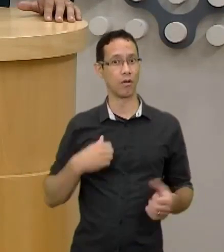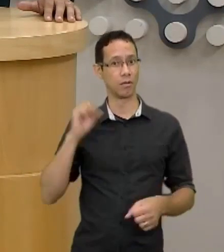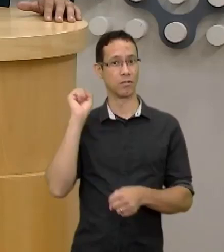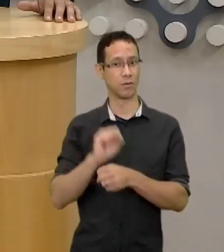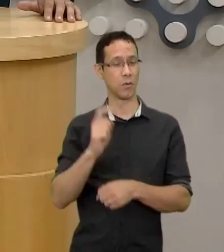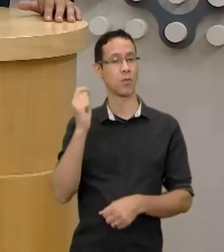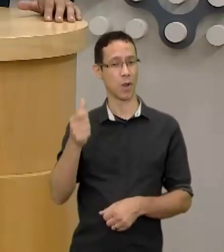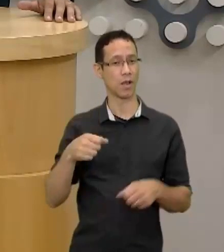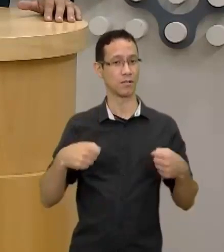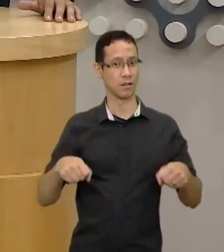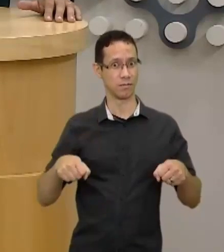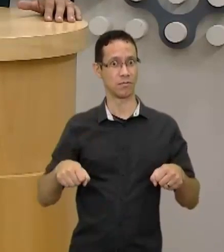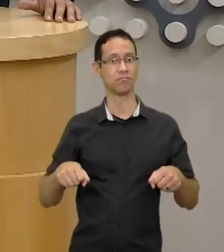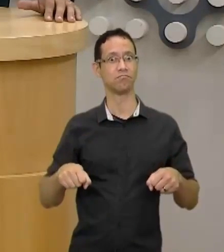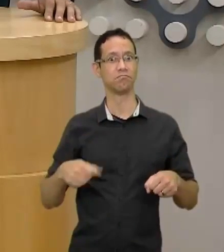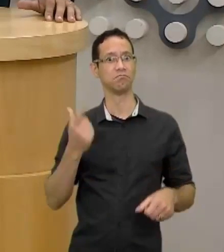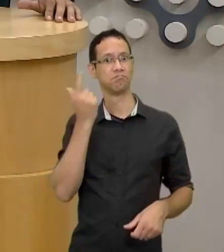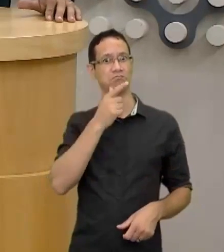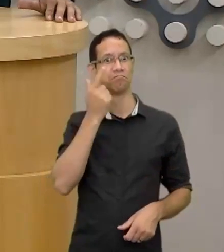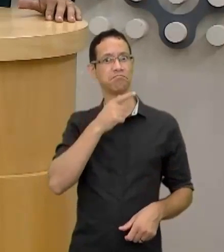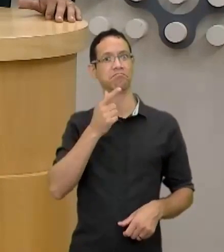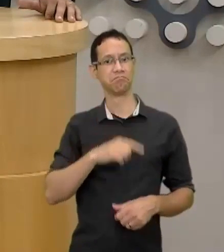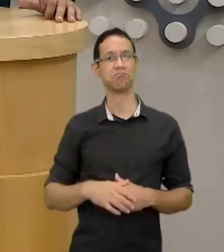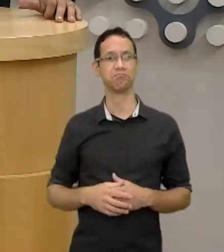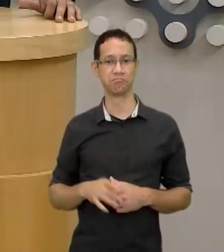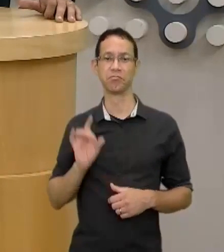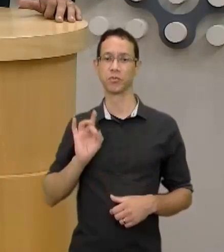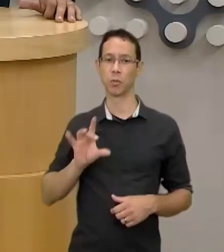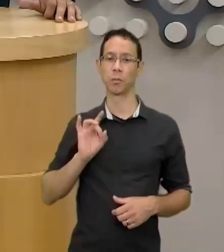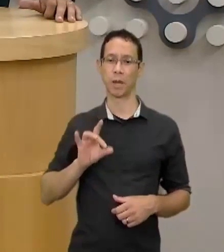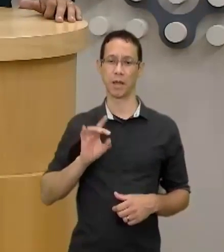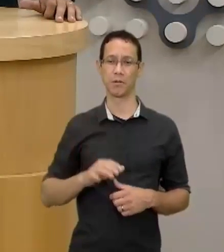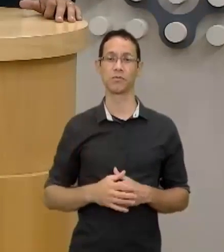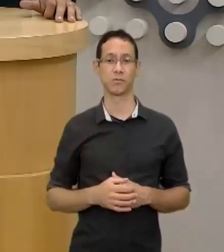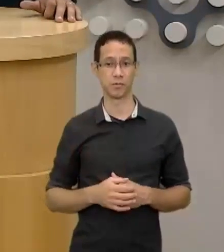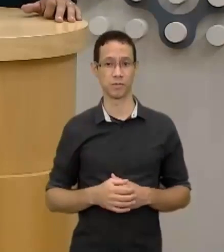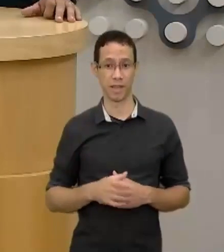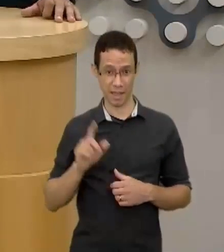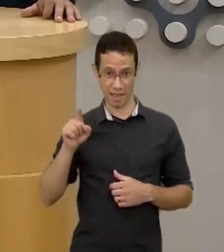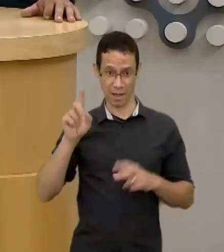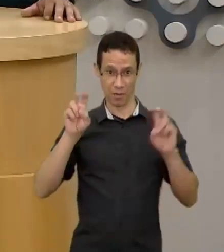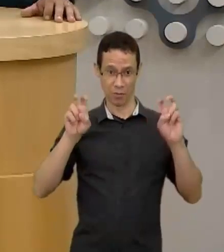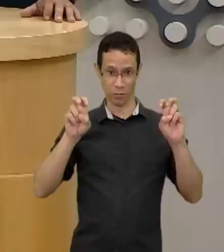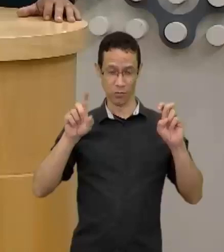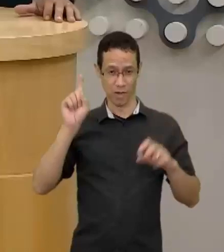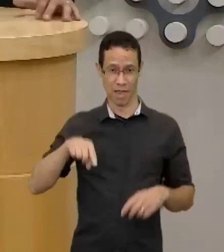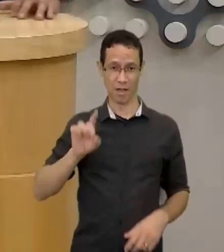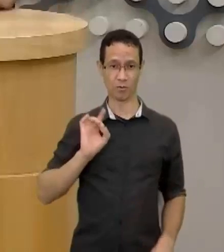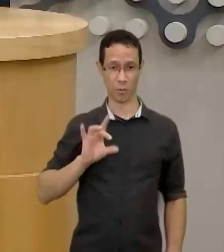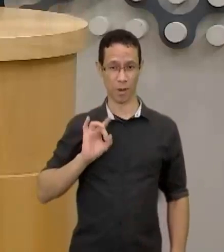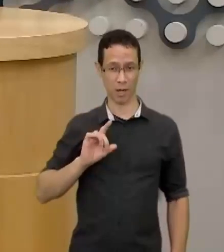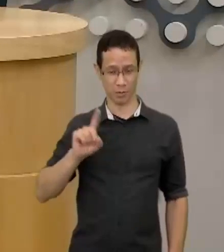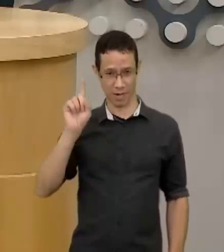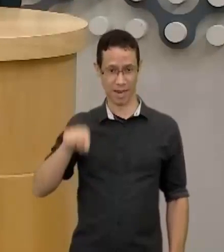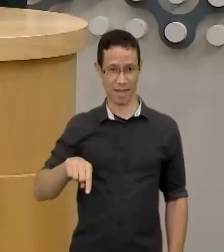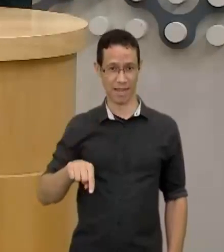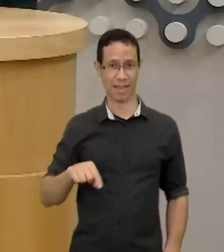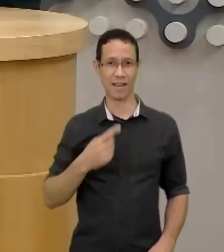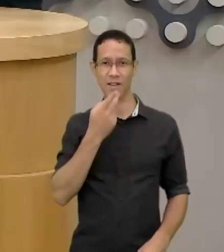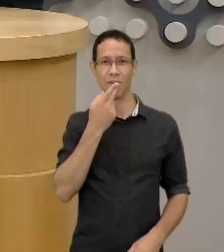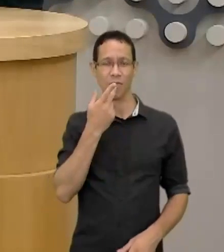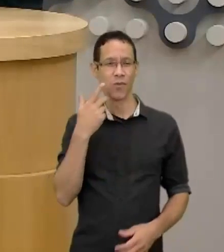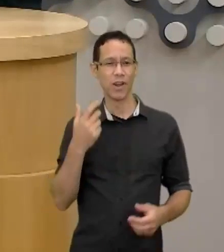a moto parada e eu sem colocar o pé no chão. Tá ficando automático, tá. Né? Ah, então é sobre isso o assunto? Exatamente isso. E falando como de